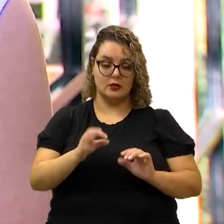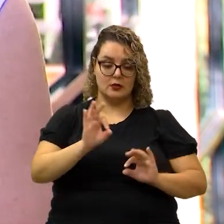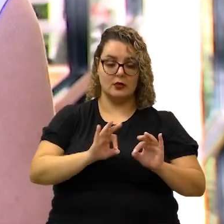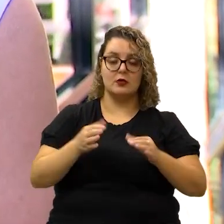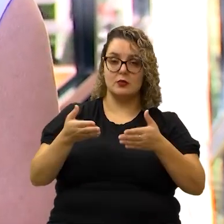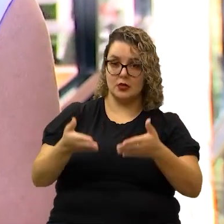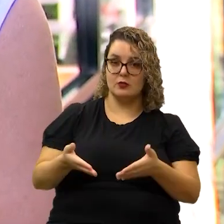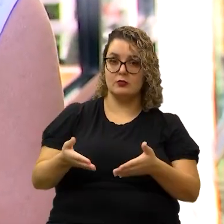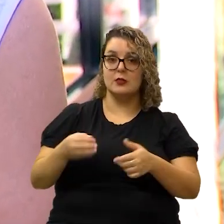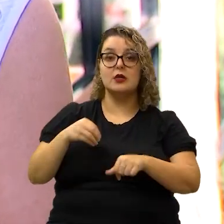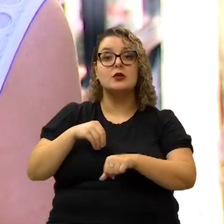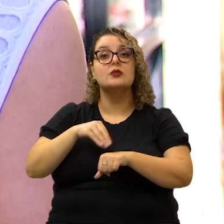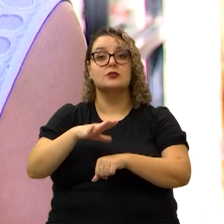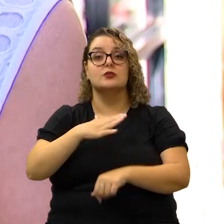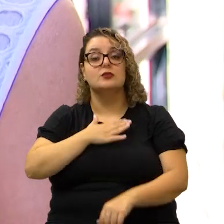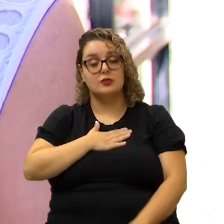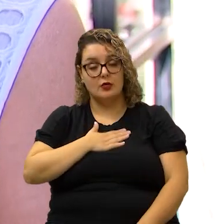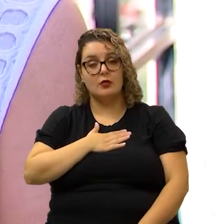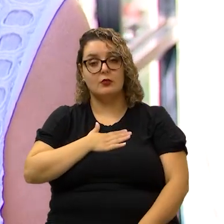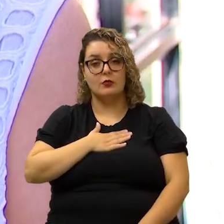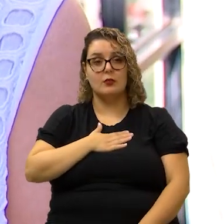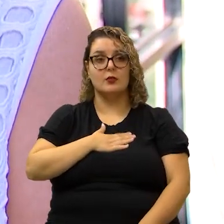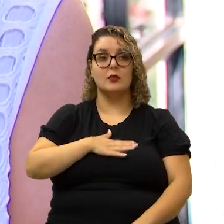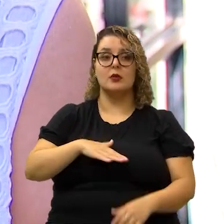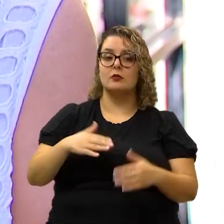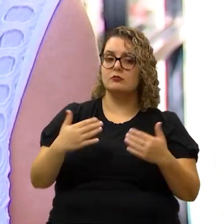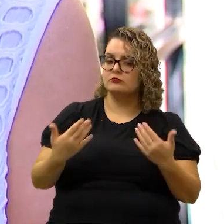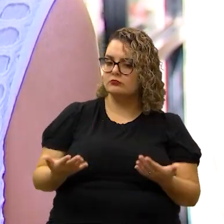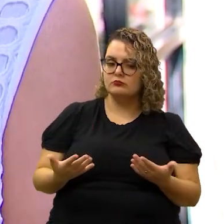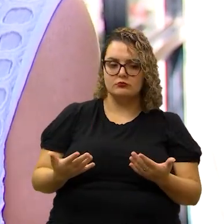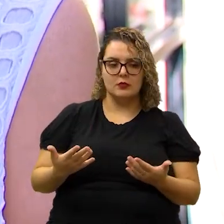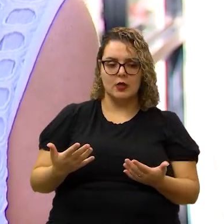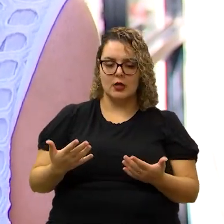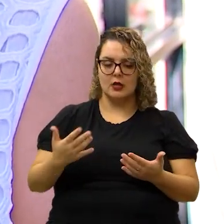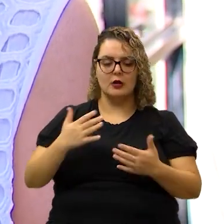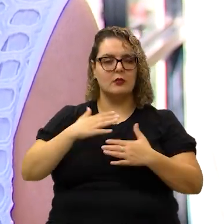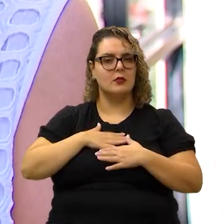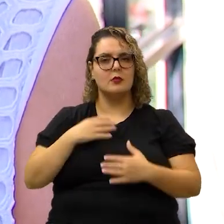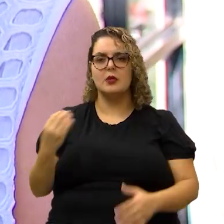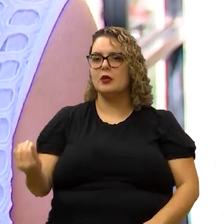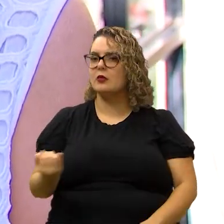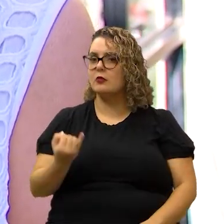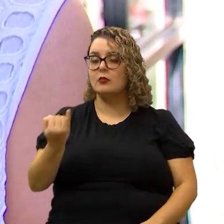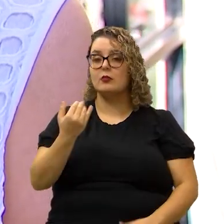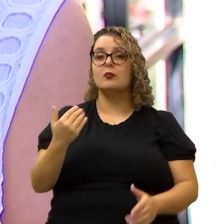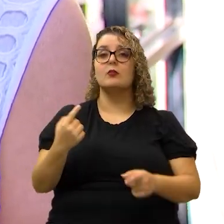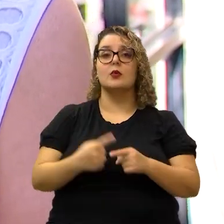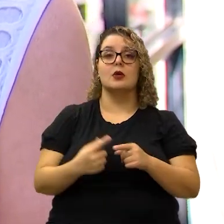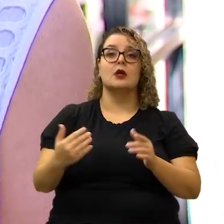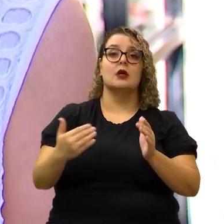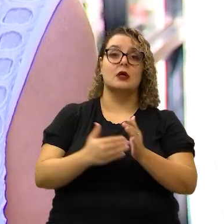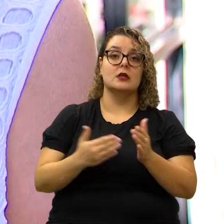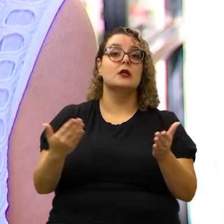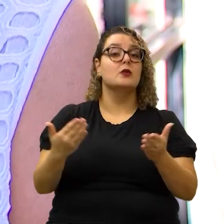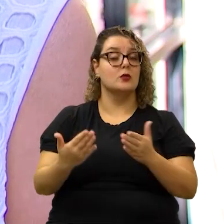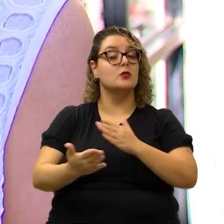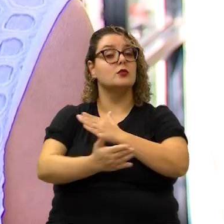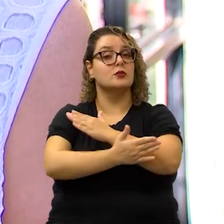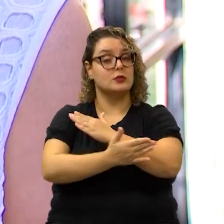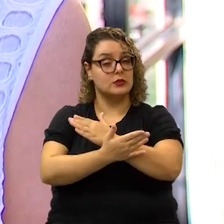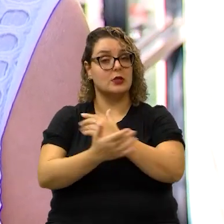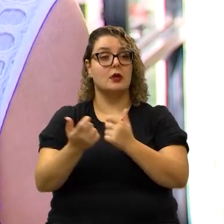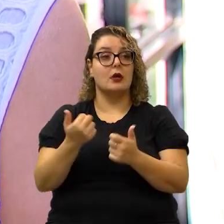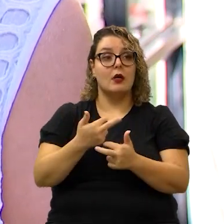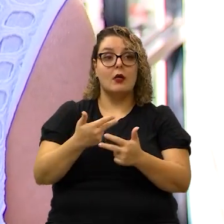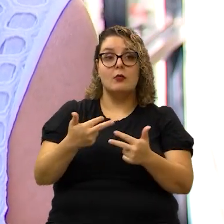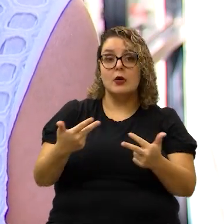né, com esse projeto, e indicou para mim. E isso foi muito importante, porque até hoje me ajuda,